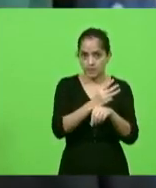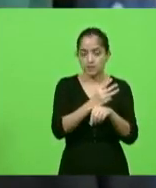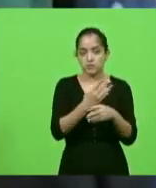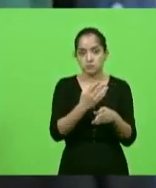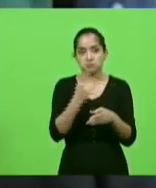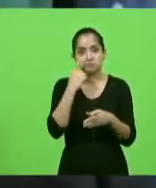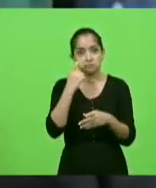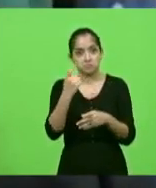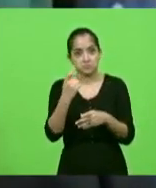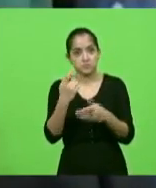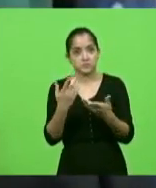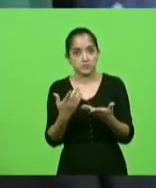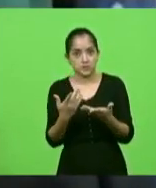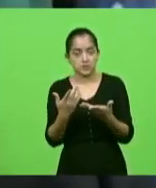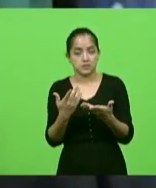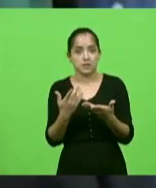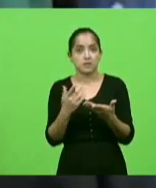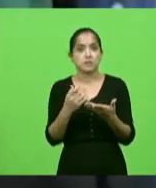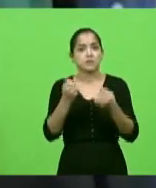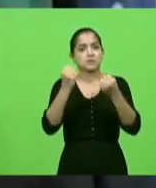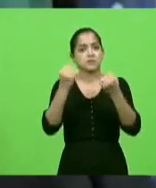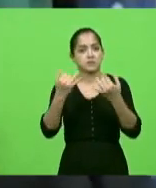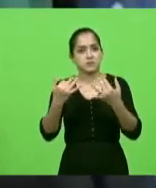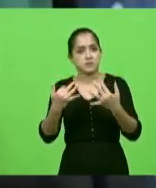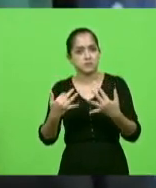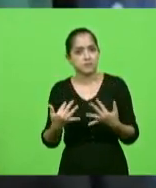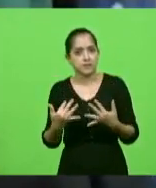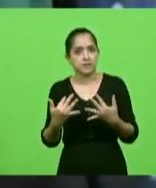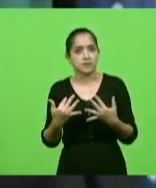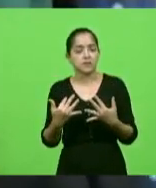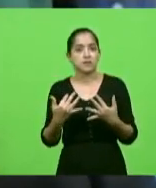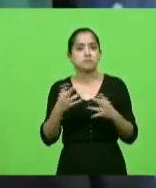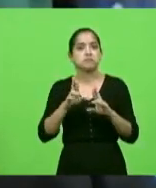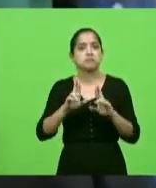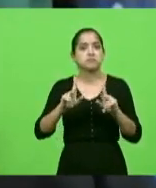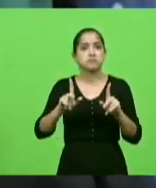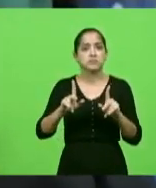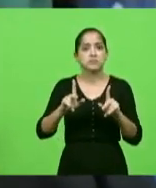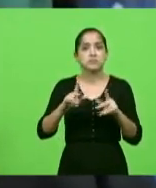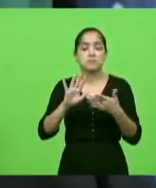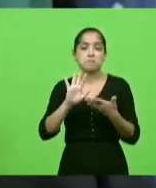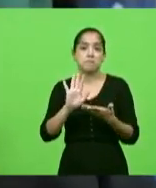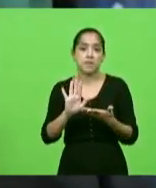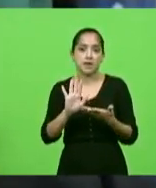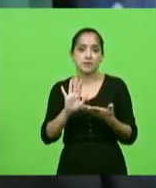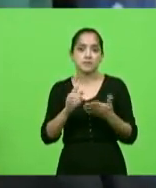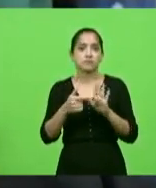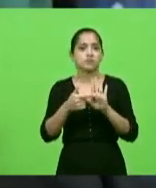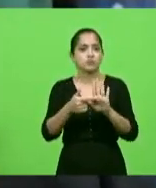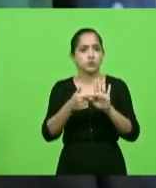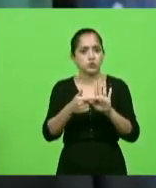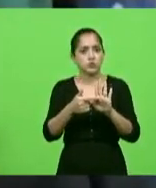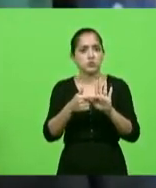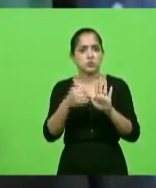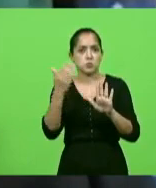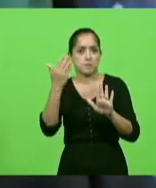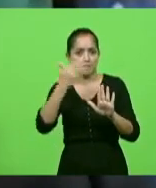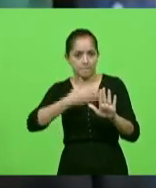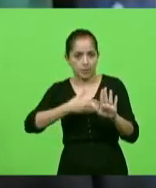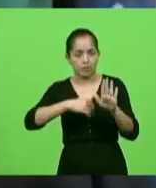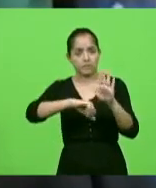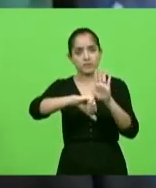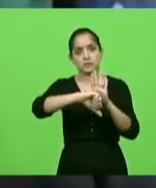só bastante curiosos que realmente indica o alvo a impressão não nos parece ser estes o indício poderoso